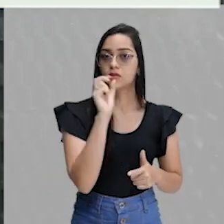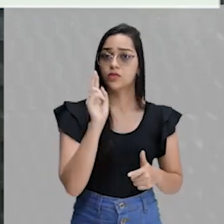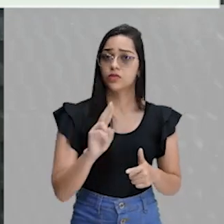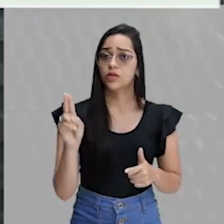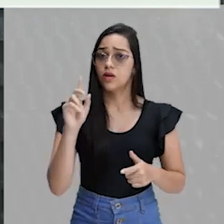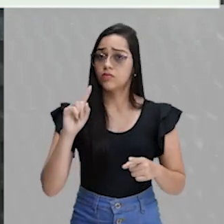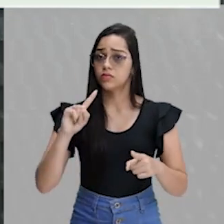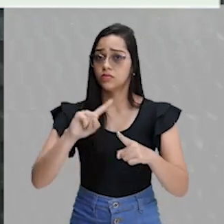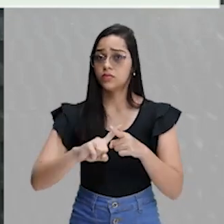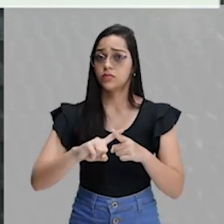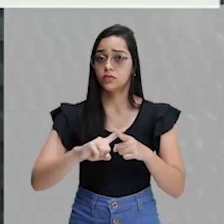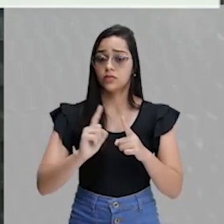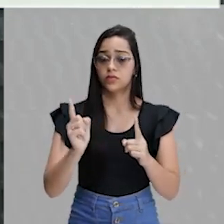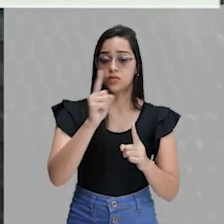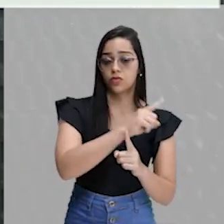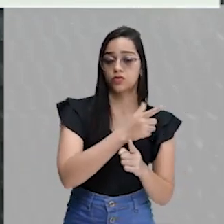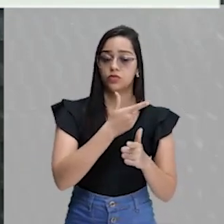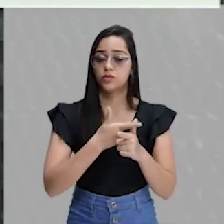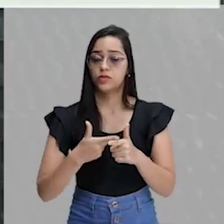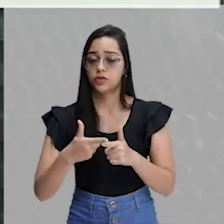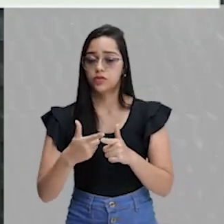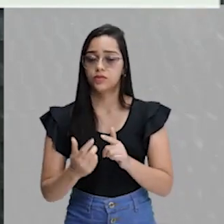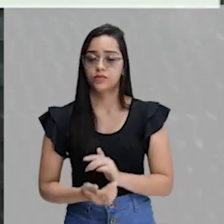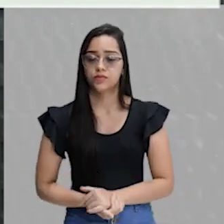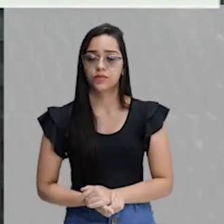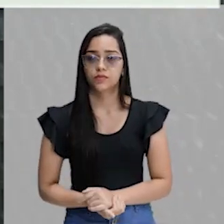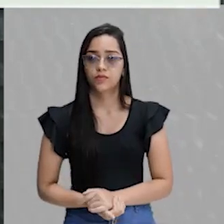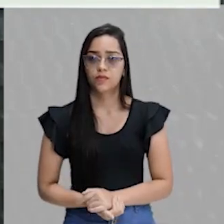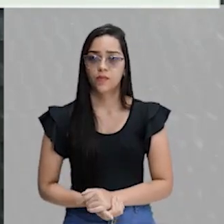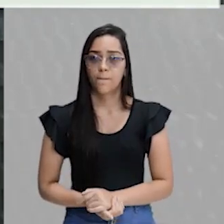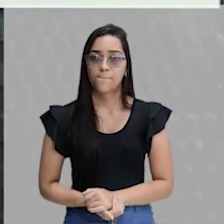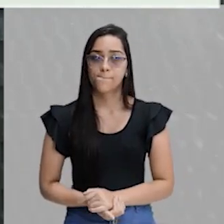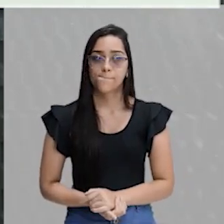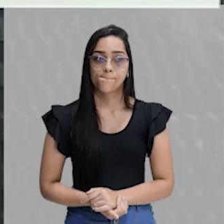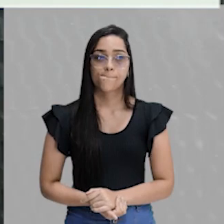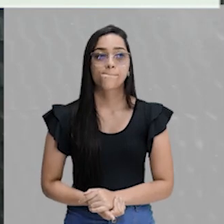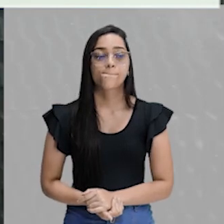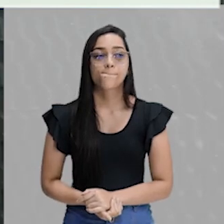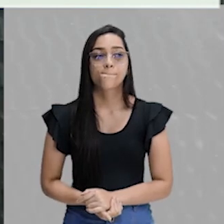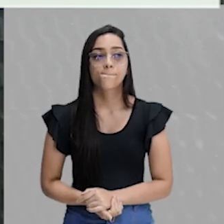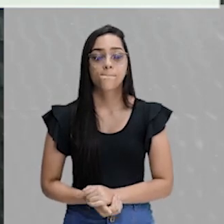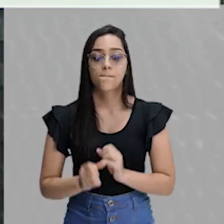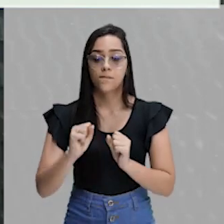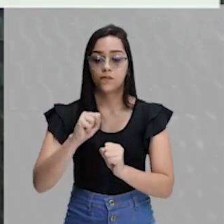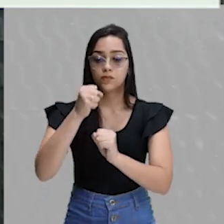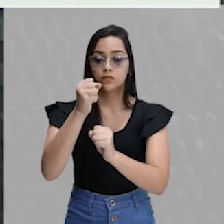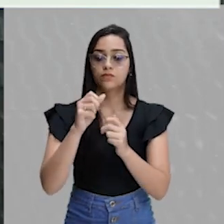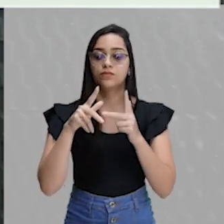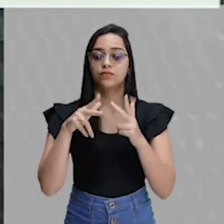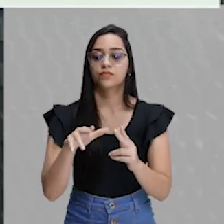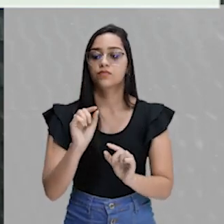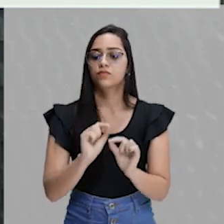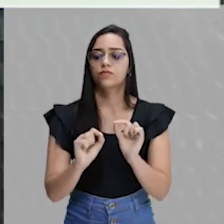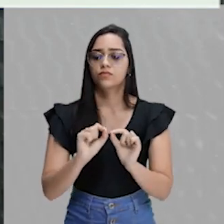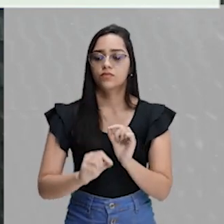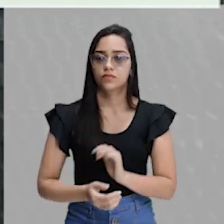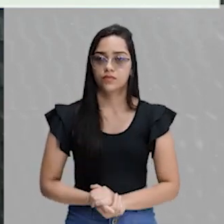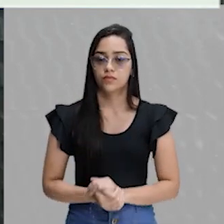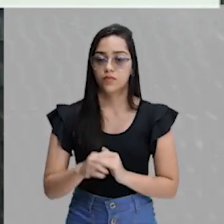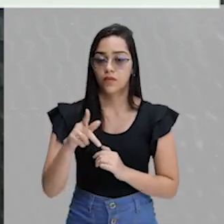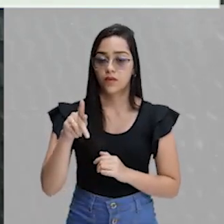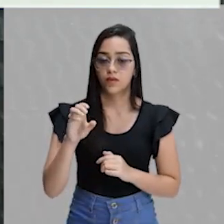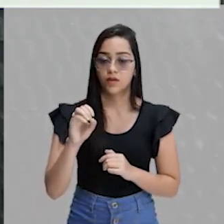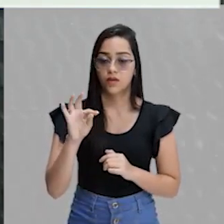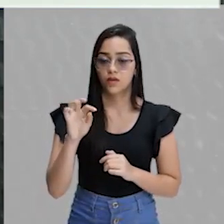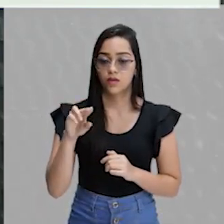está multiplicando, passa para o outro lado dividindo. Certo? Então, a força vai ser igual ao quê? A potência